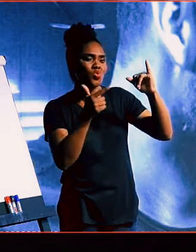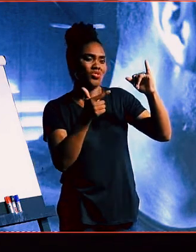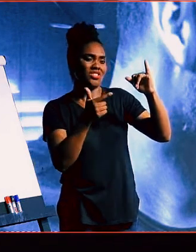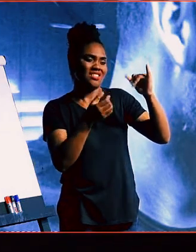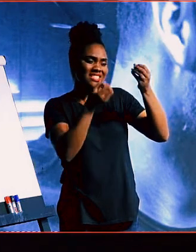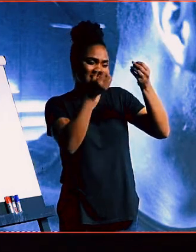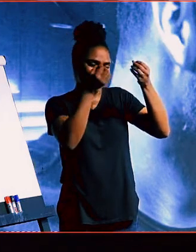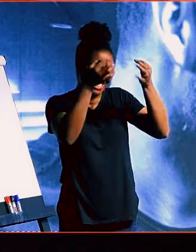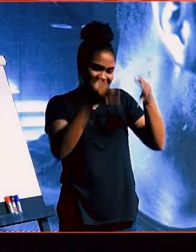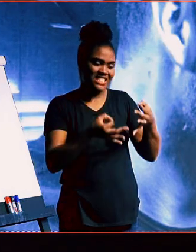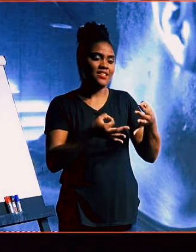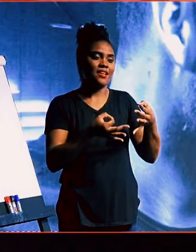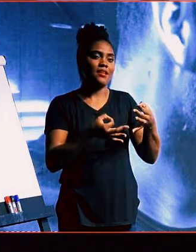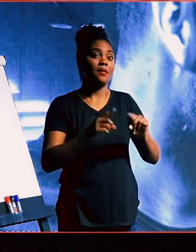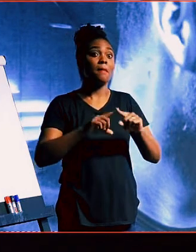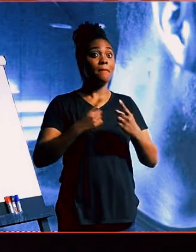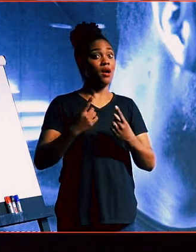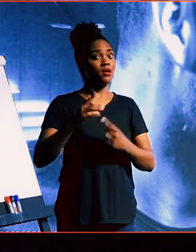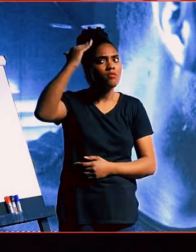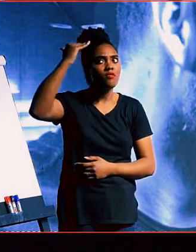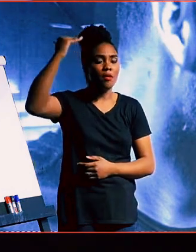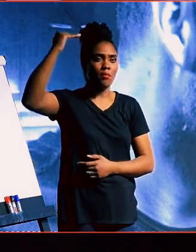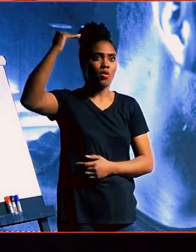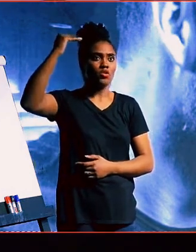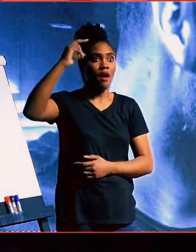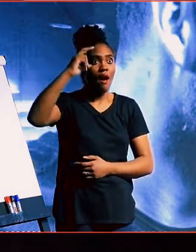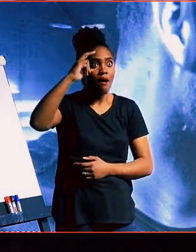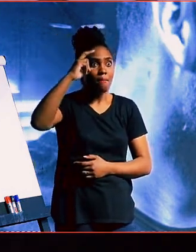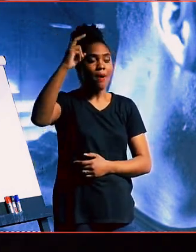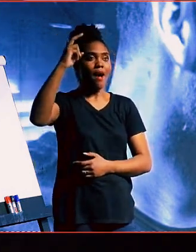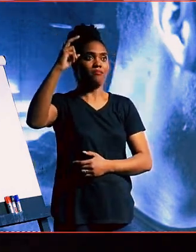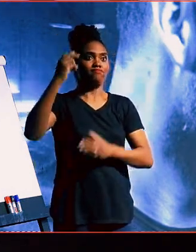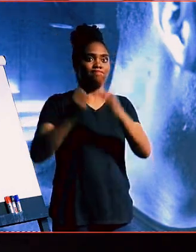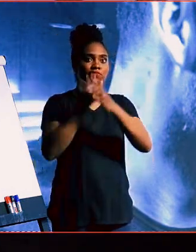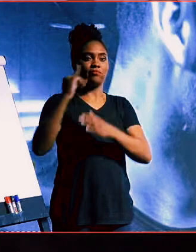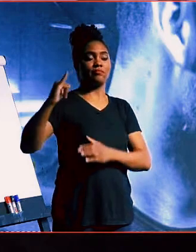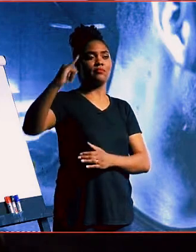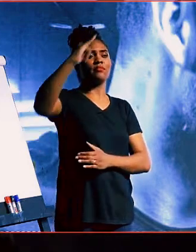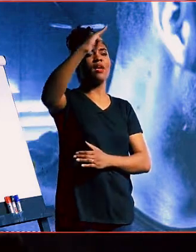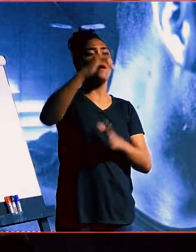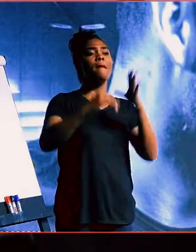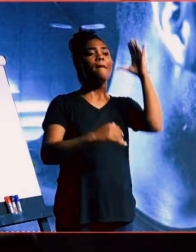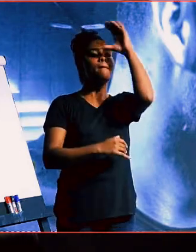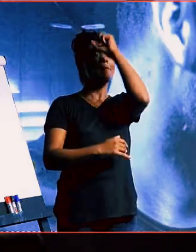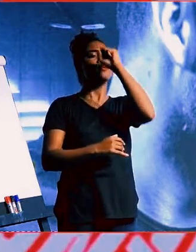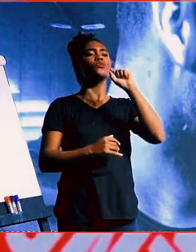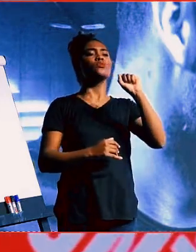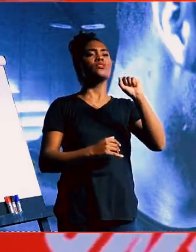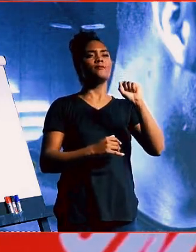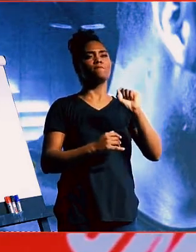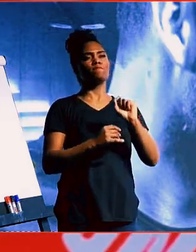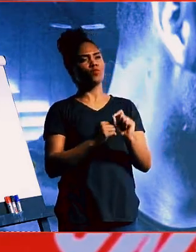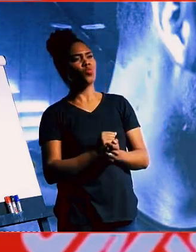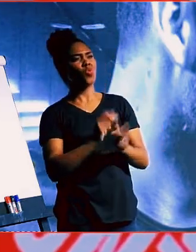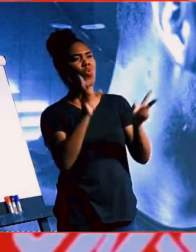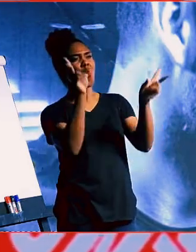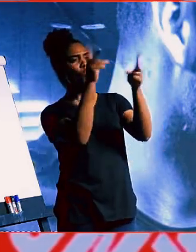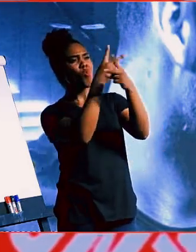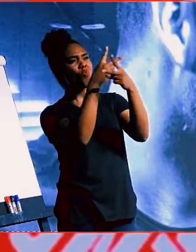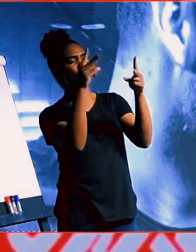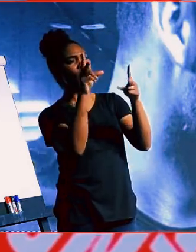com o motorização no ar pela primeira vez foi o Santos Dumont que que a gente aprende com isso alguém confrontou o ar falou assim você consegue